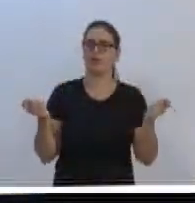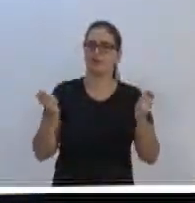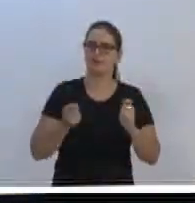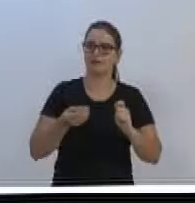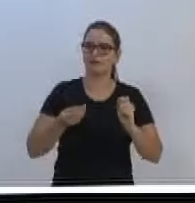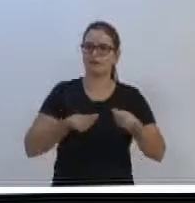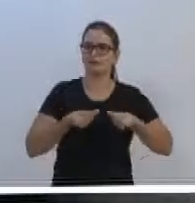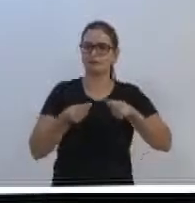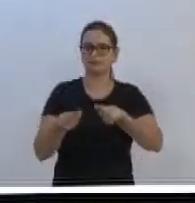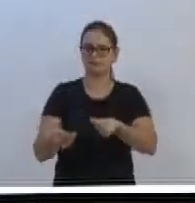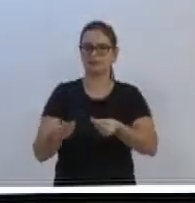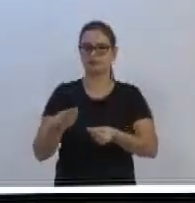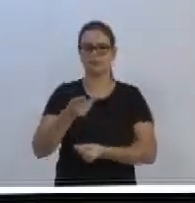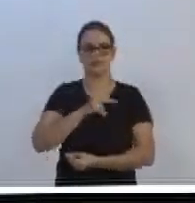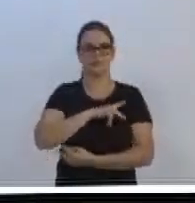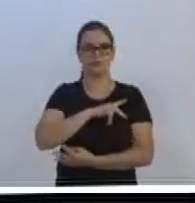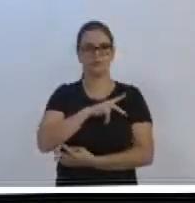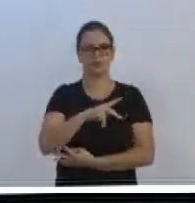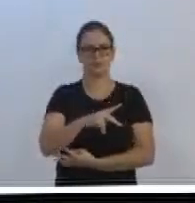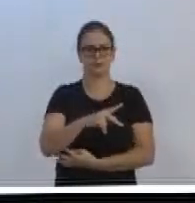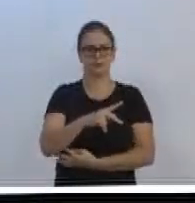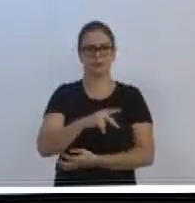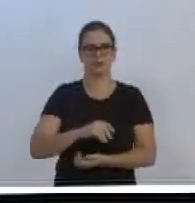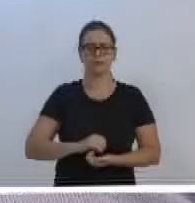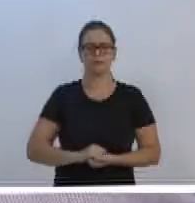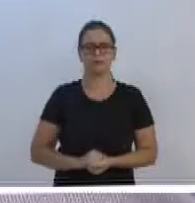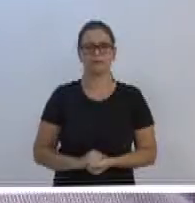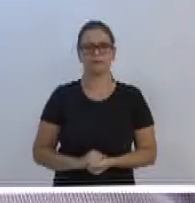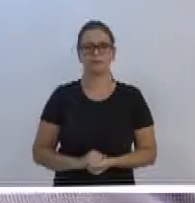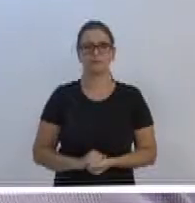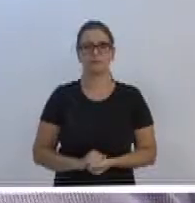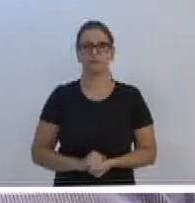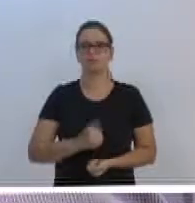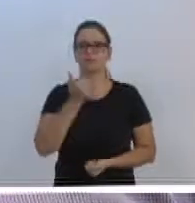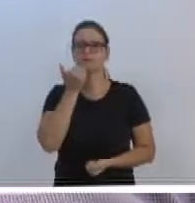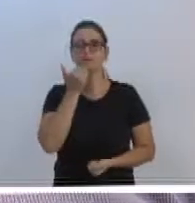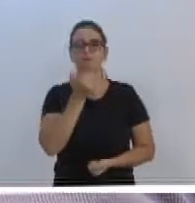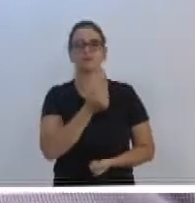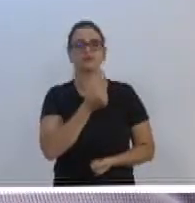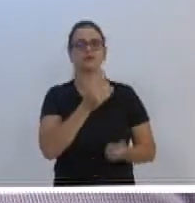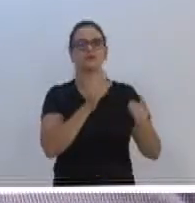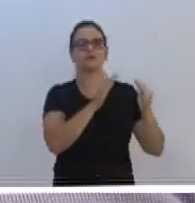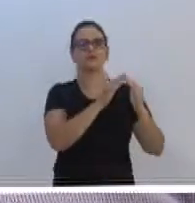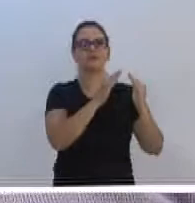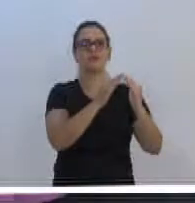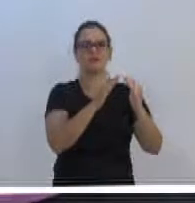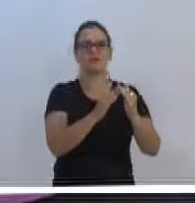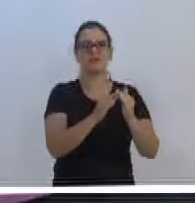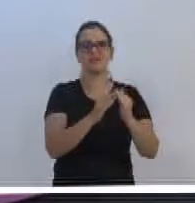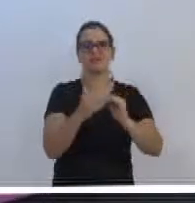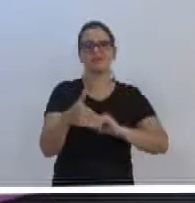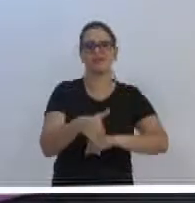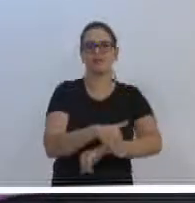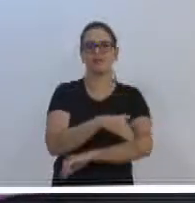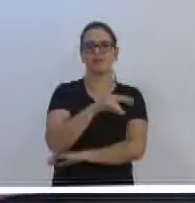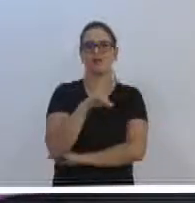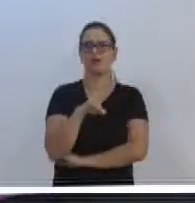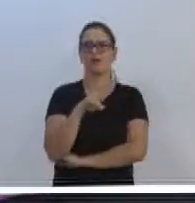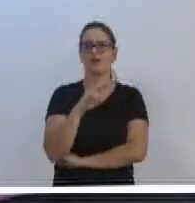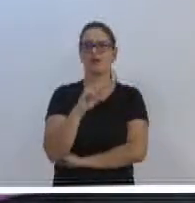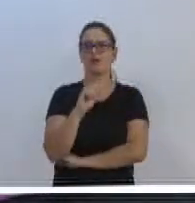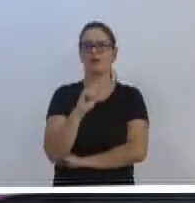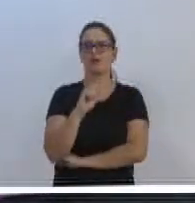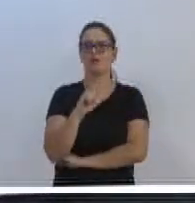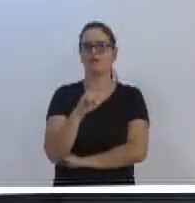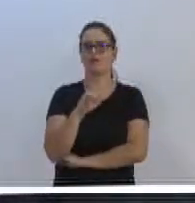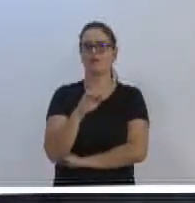ao presidente uma um pedido dos moradores da rua vale do selke ali junto